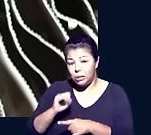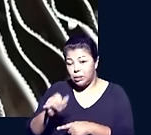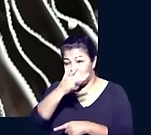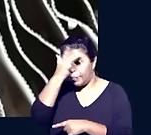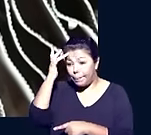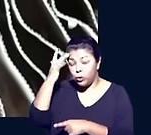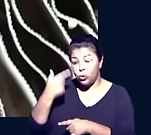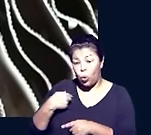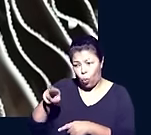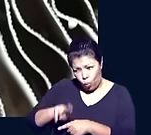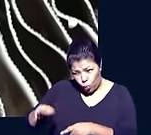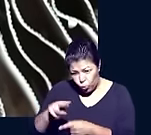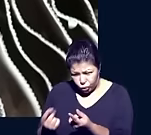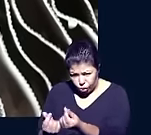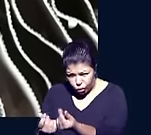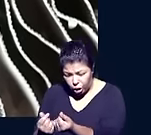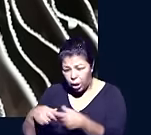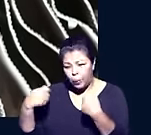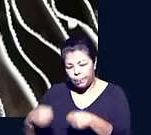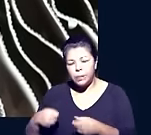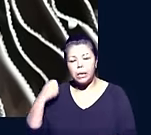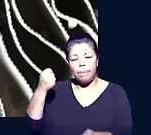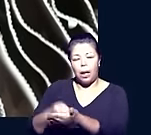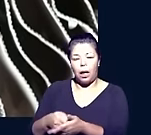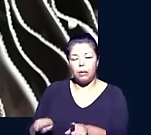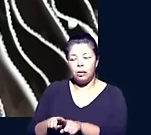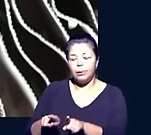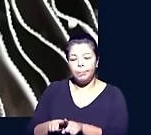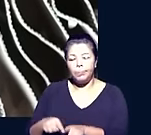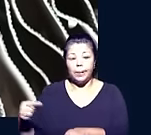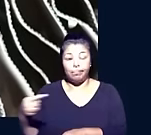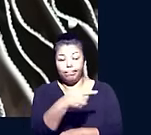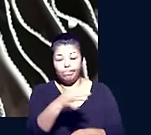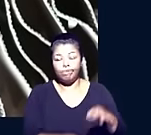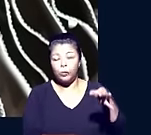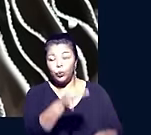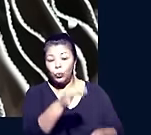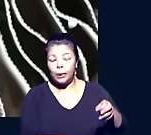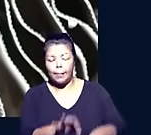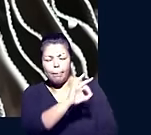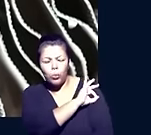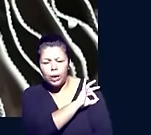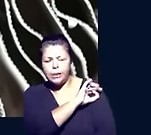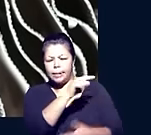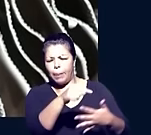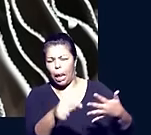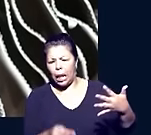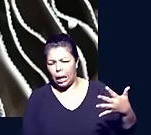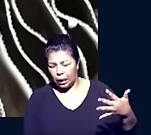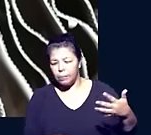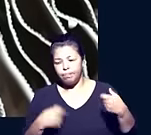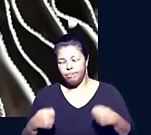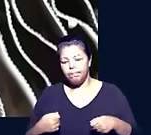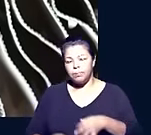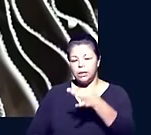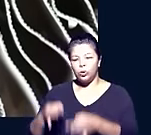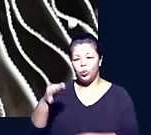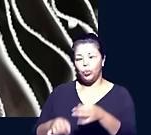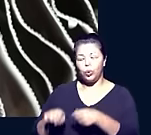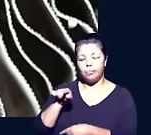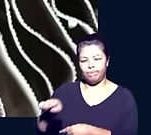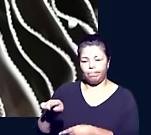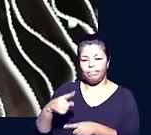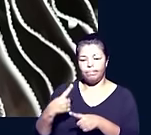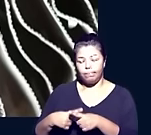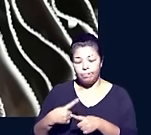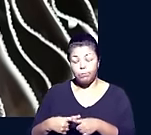tem polícia federal polícia civil CGU TCU e tudo mais e os efeitos benéficos das emendas elas